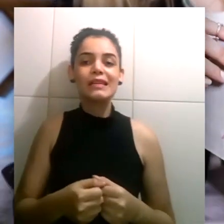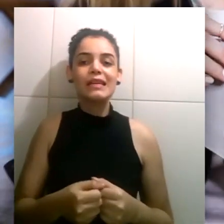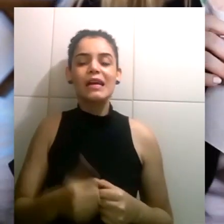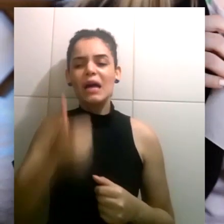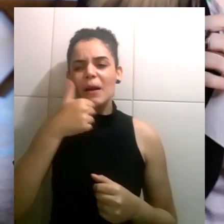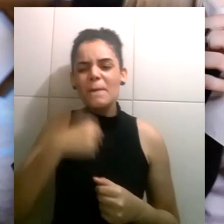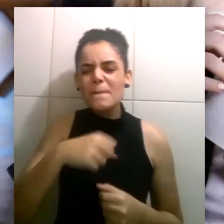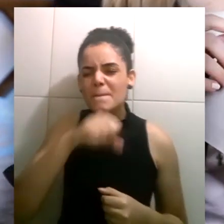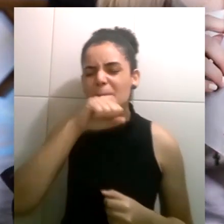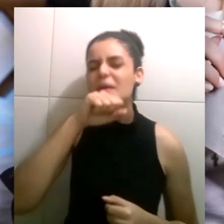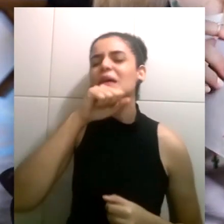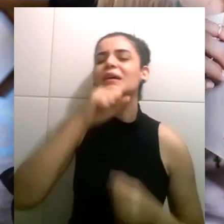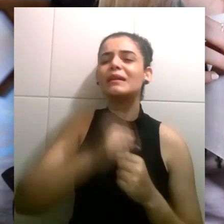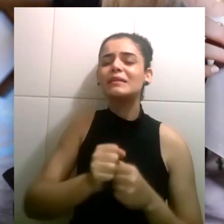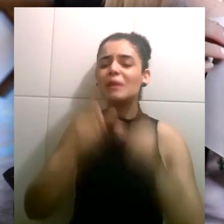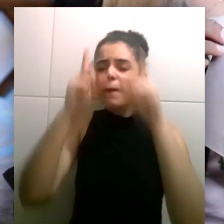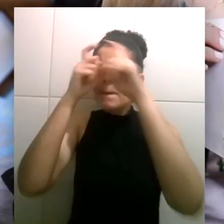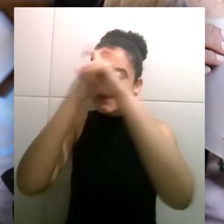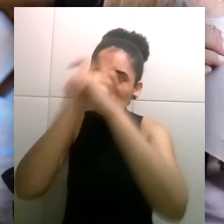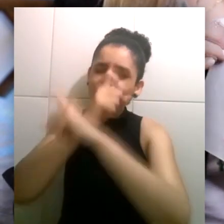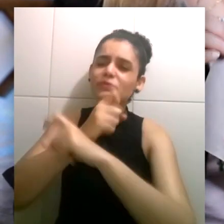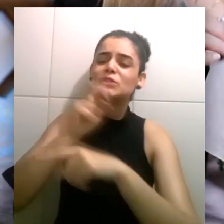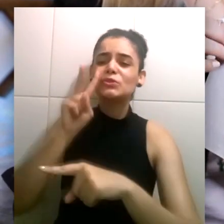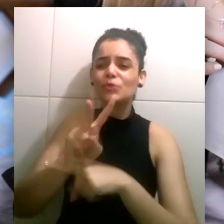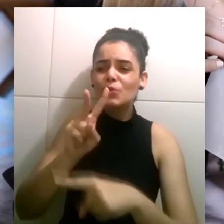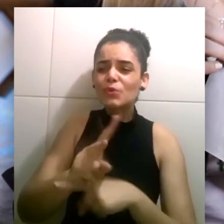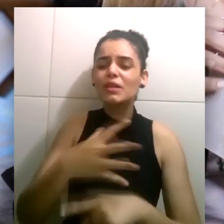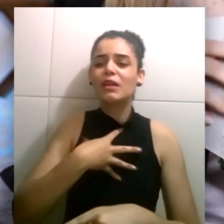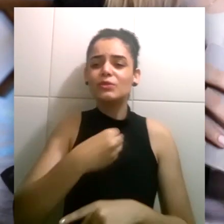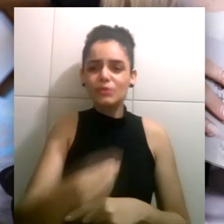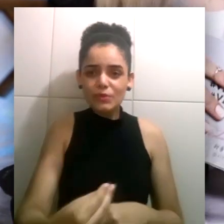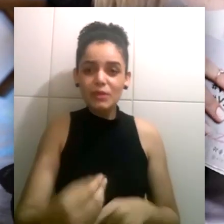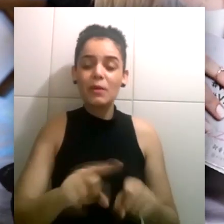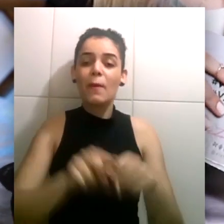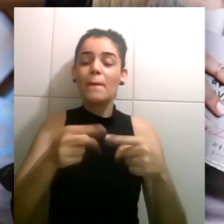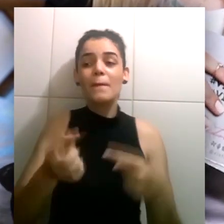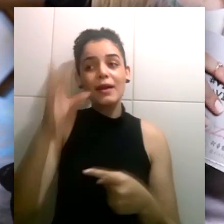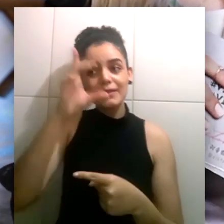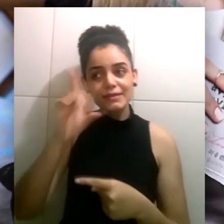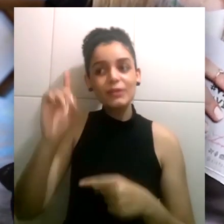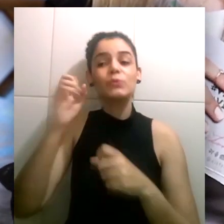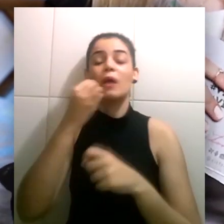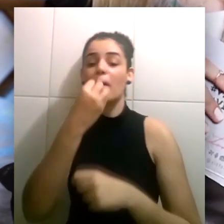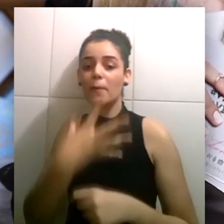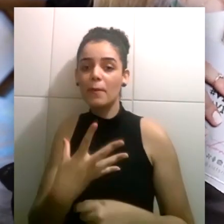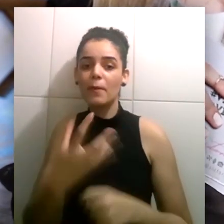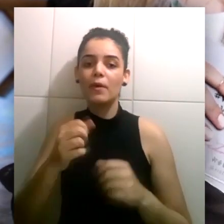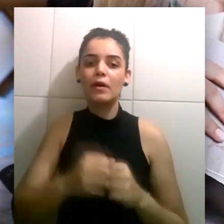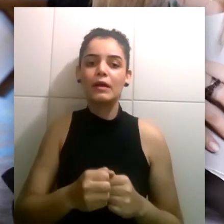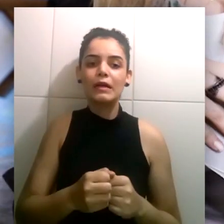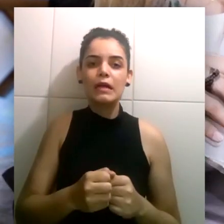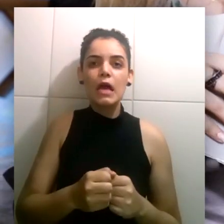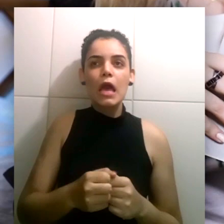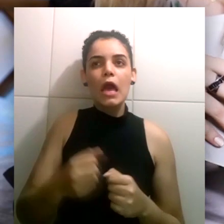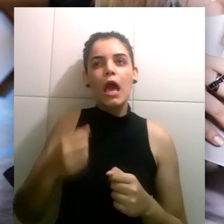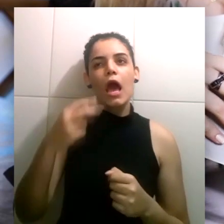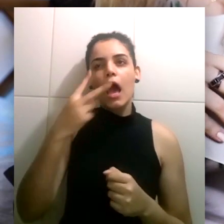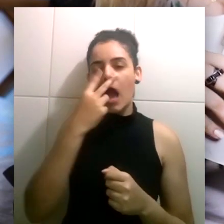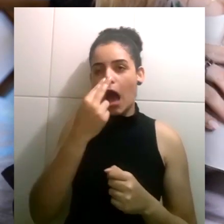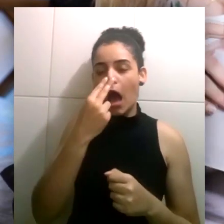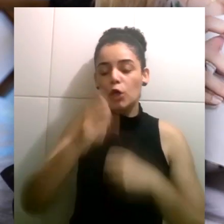eu tenho as Não vai crianças, não tem como, né? Gente, Deus... E qual era a idade dos meninos? Ah, isso foi acho